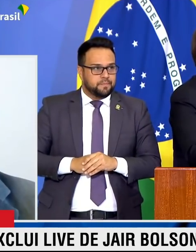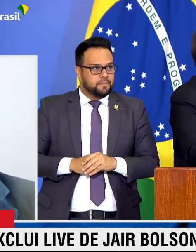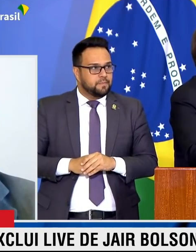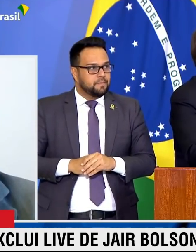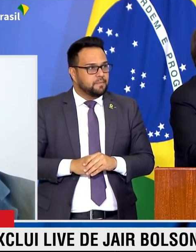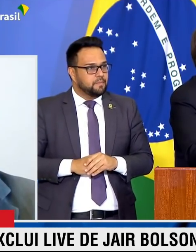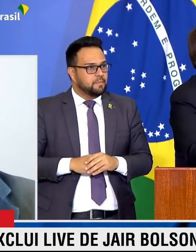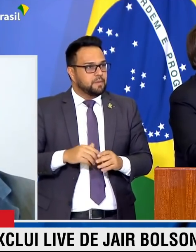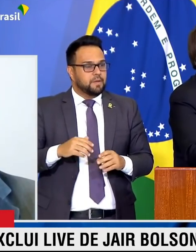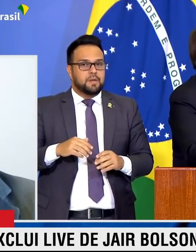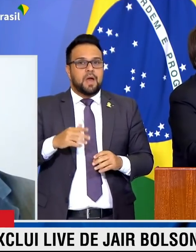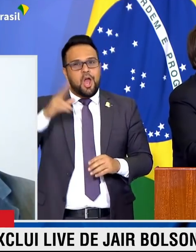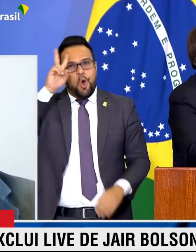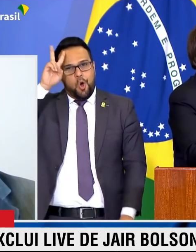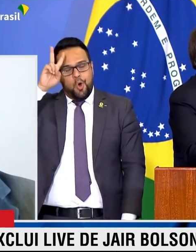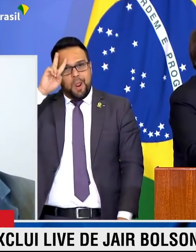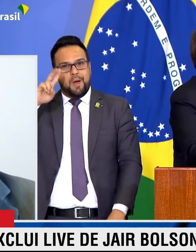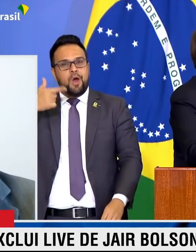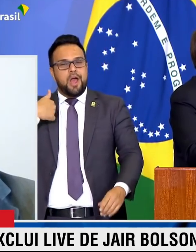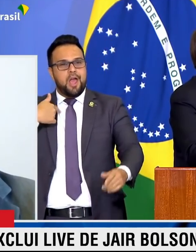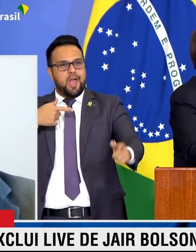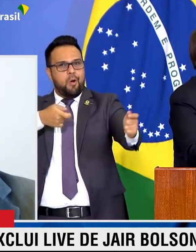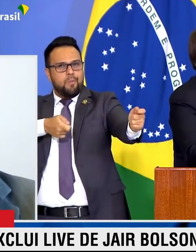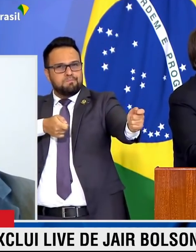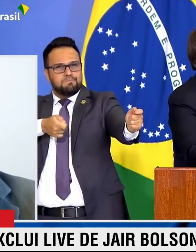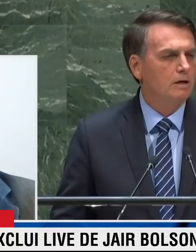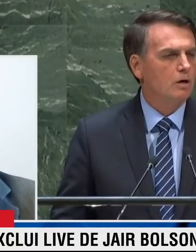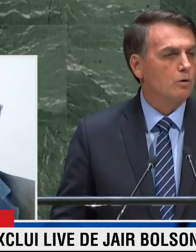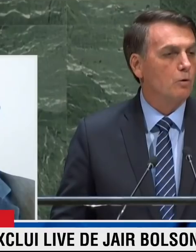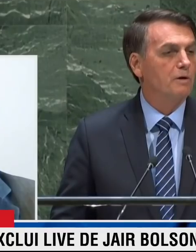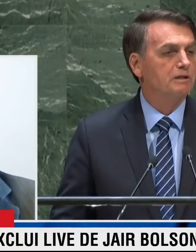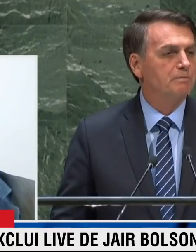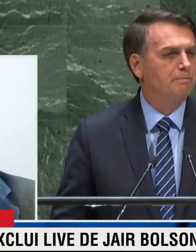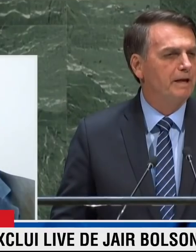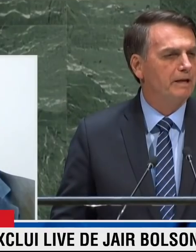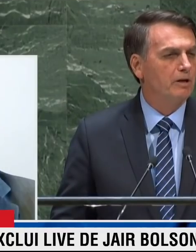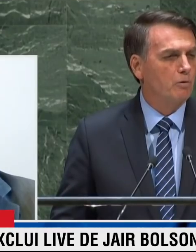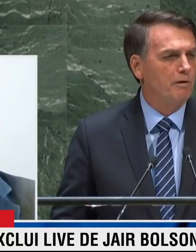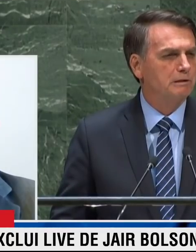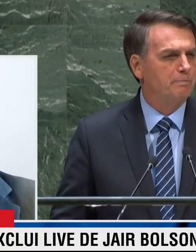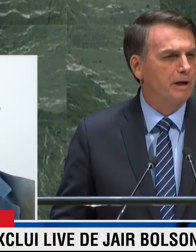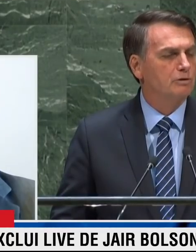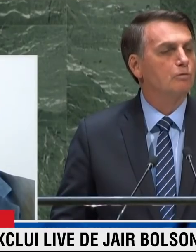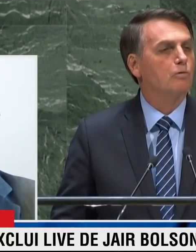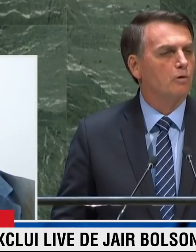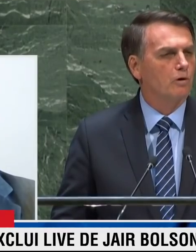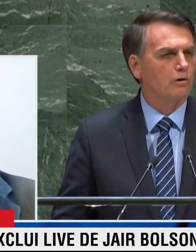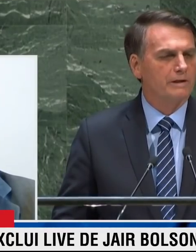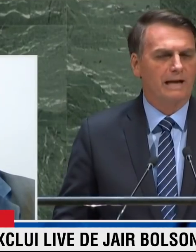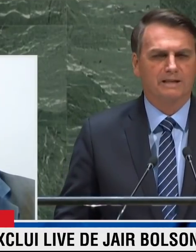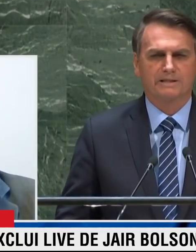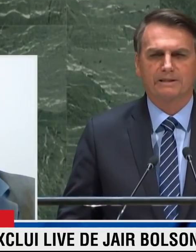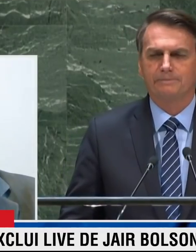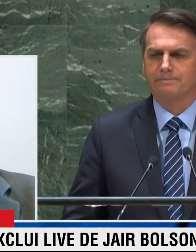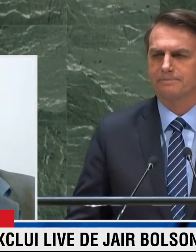precisa discutir realmente o mérito se esse é o caminho que a gente pode Sociedade do enquanto o governo quanto sociedade que o Brasil